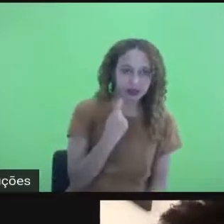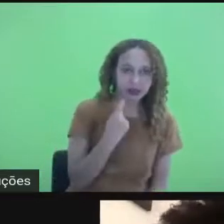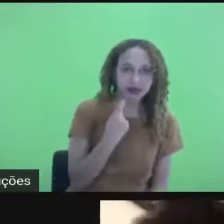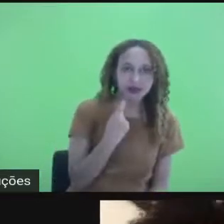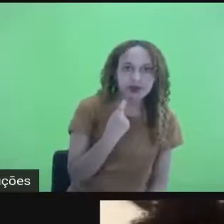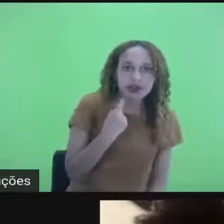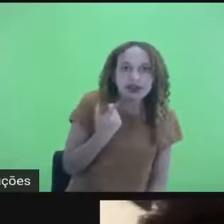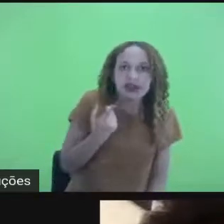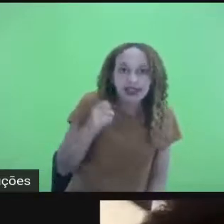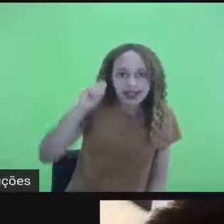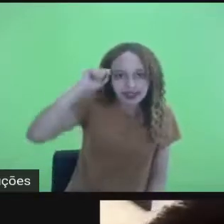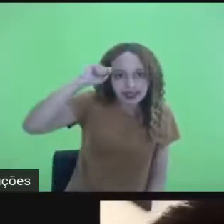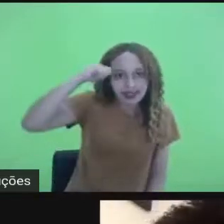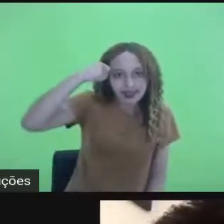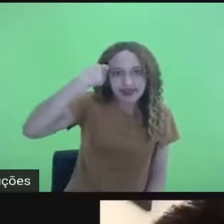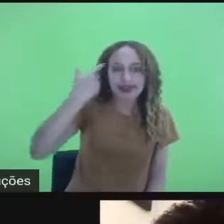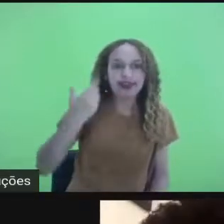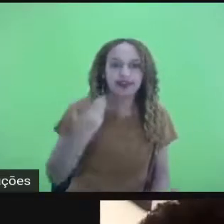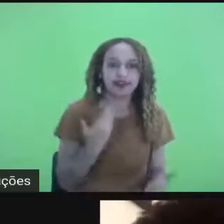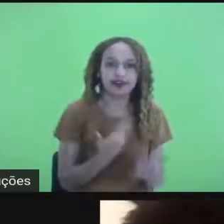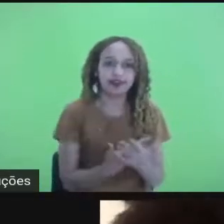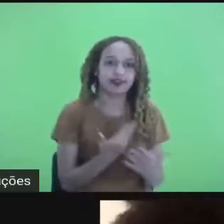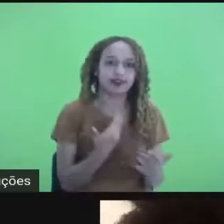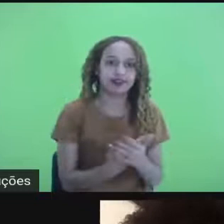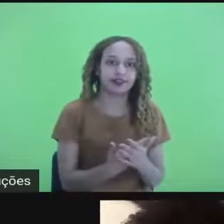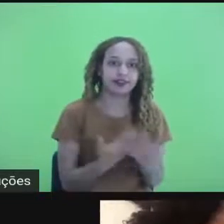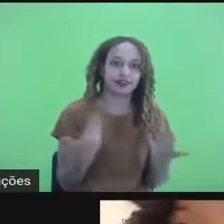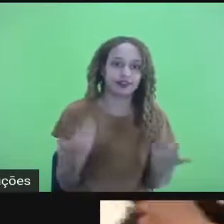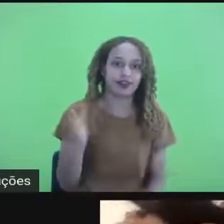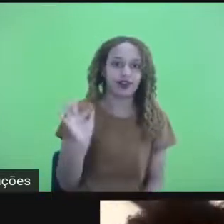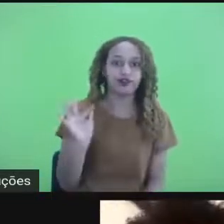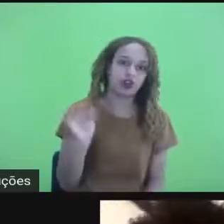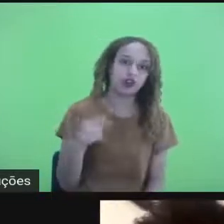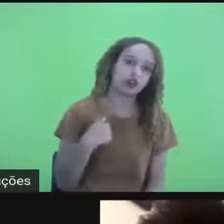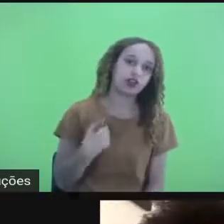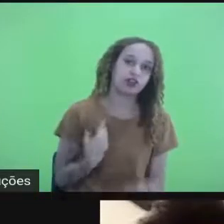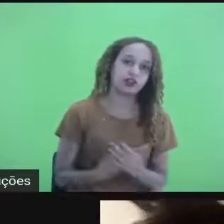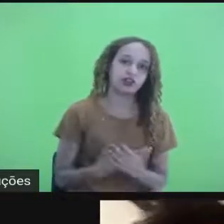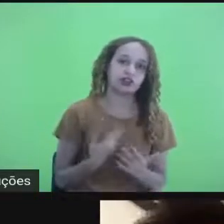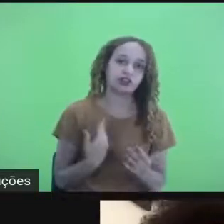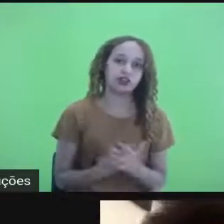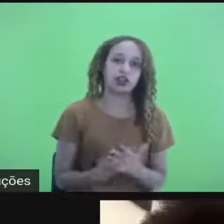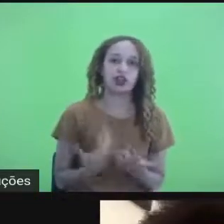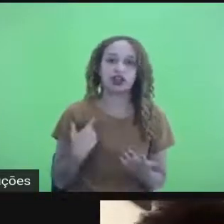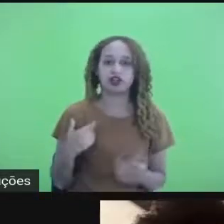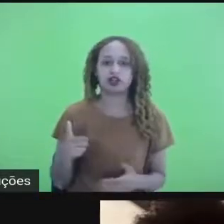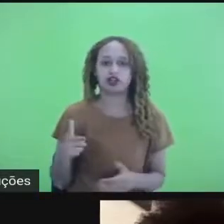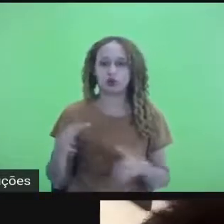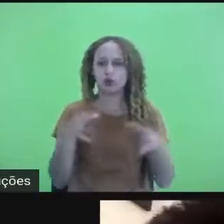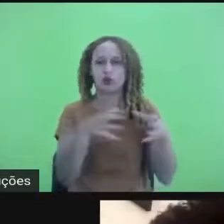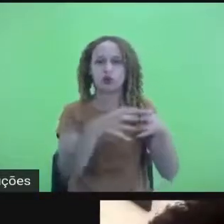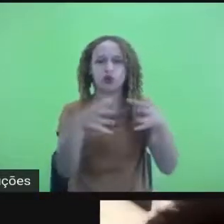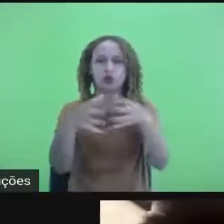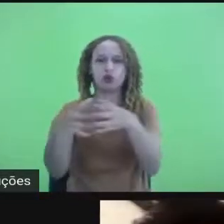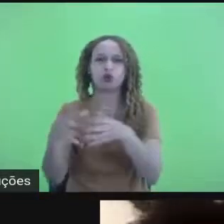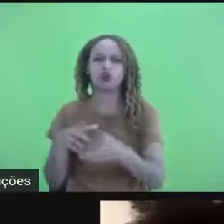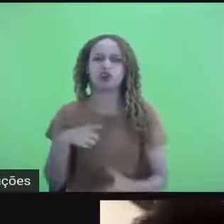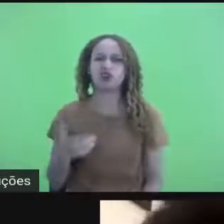das duas turmas que tinha na faculdade em que eu estudei, que cada turma tinha em média